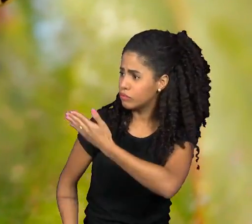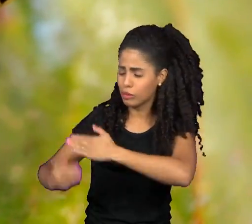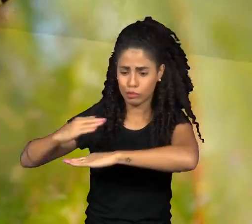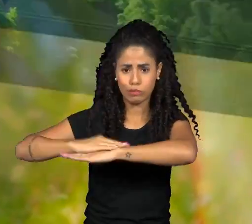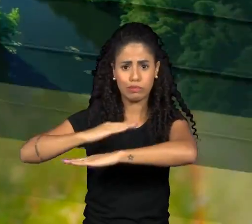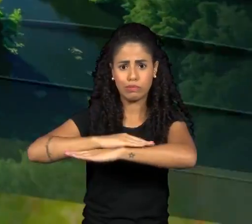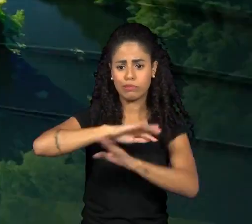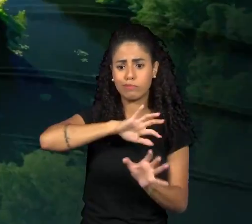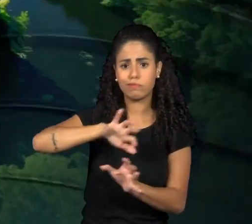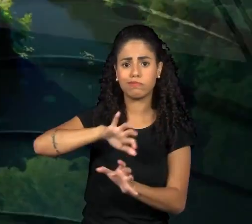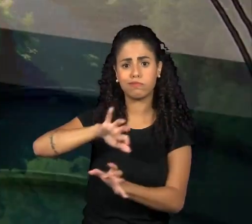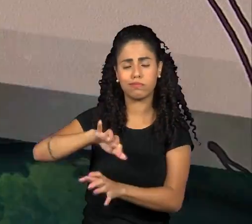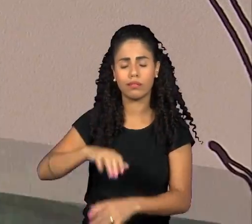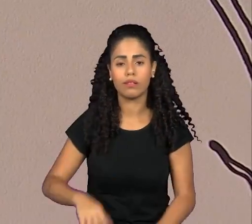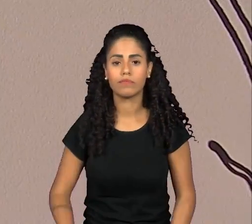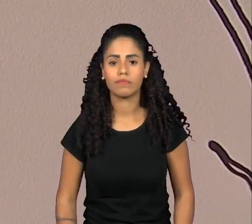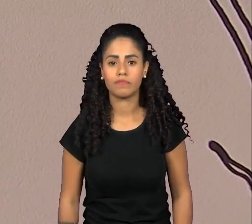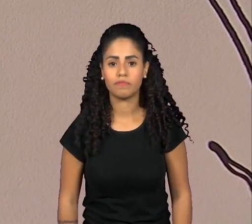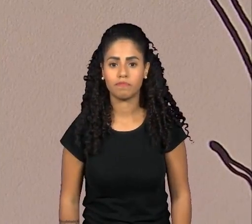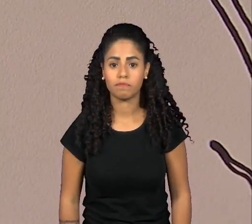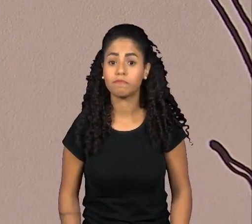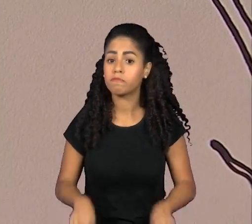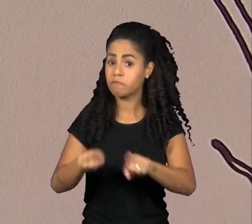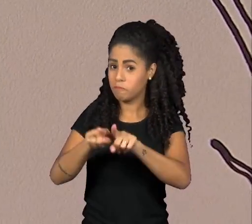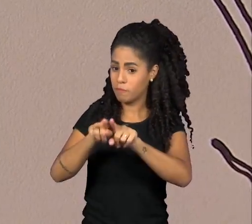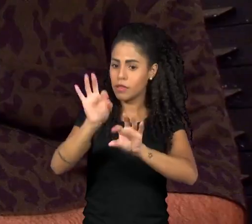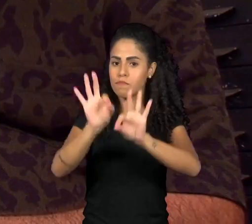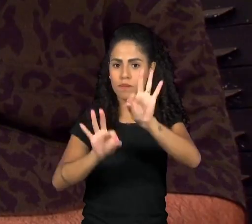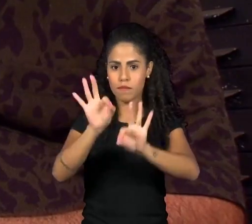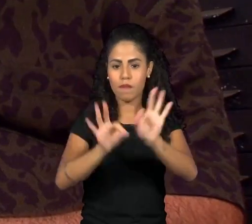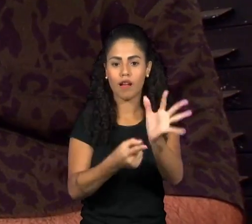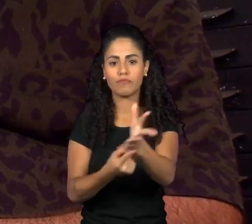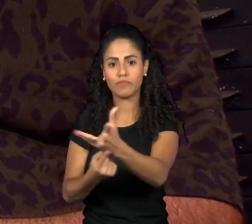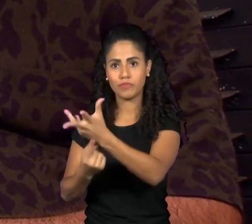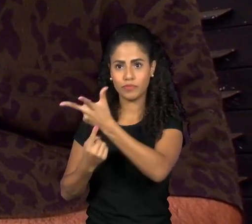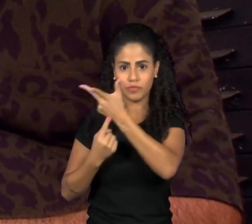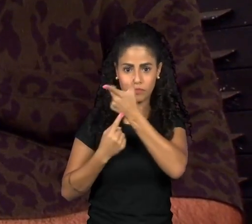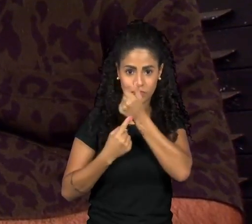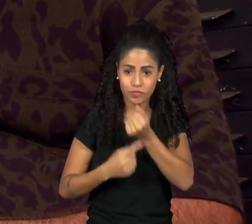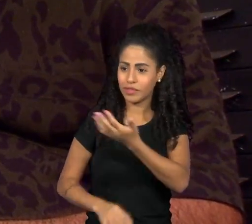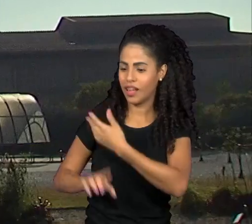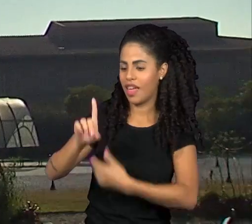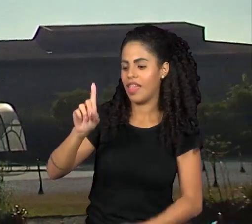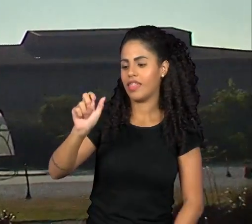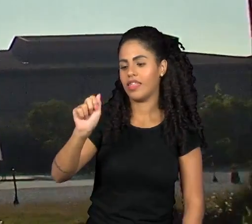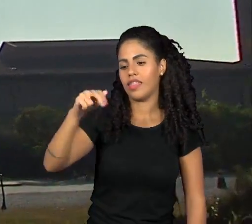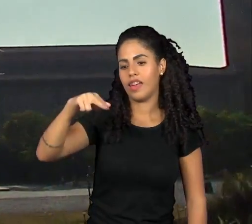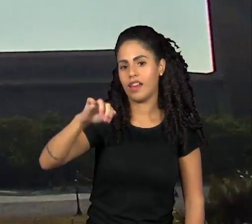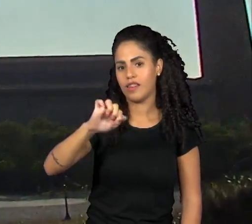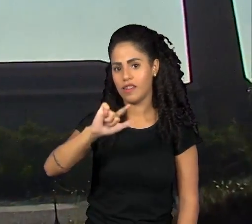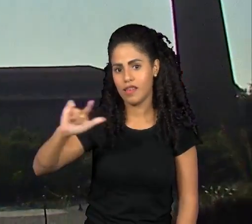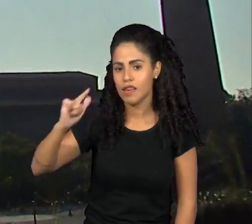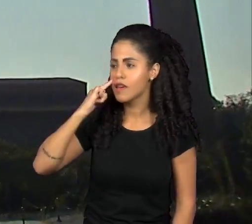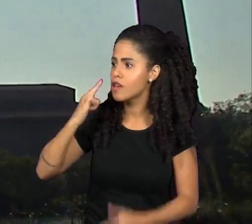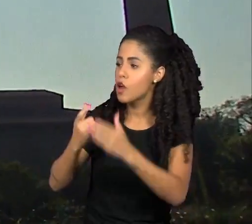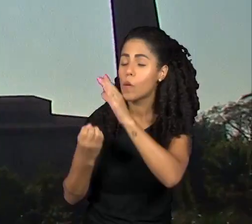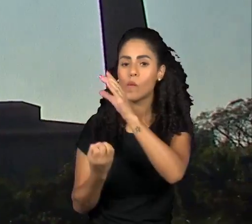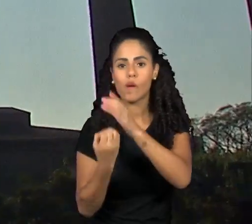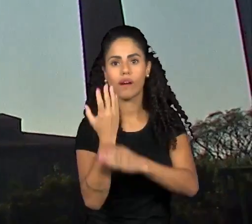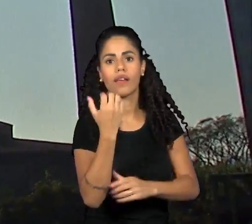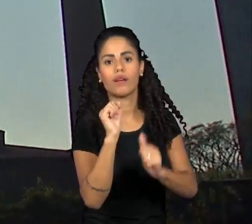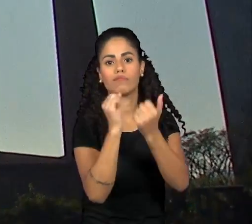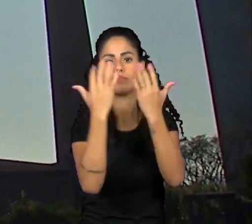anfíbios. E projeto do artista plástico Daniel Cabaleiro recria a paisagem da savana